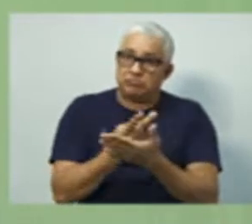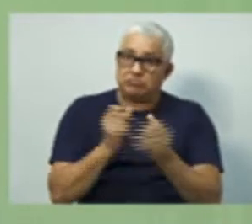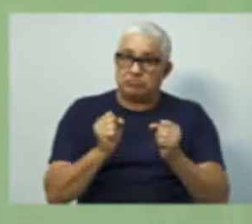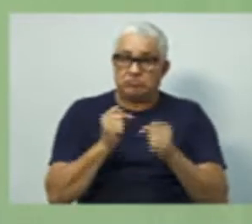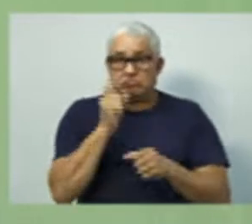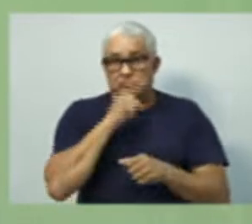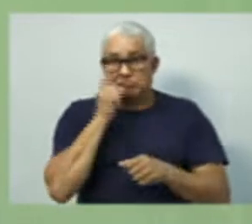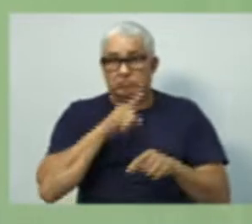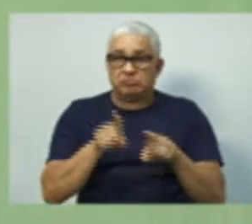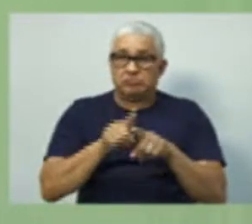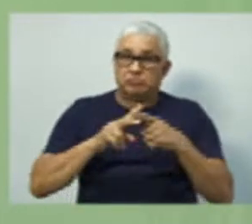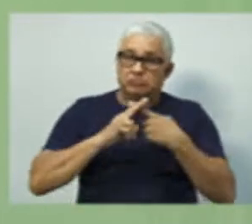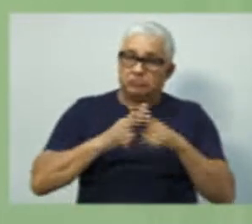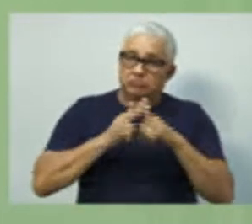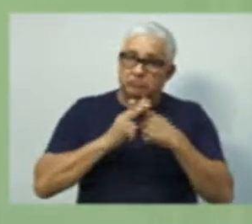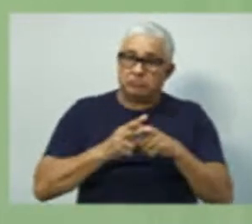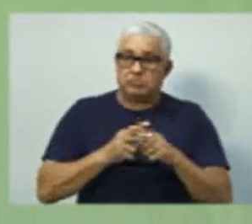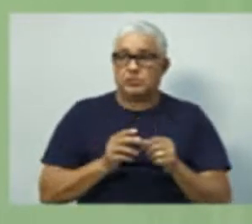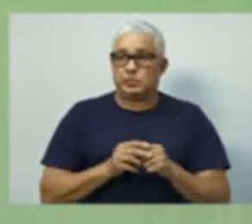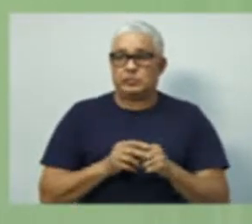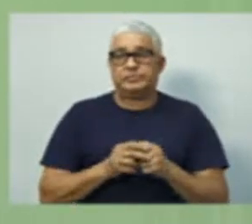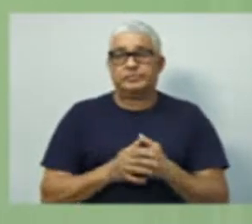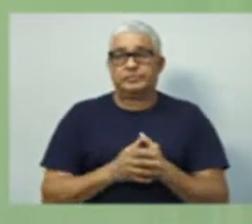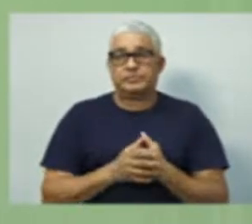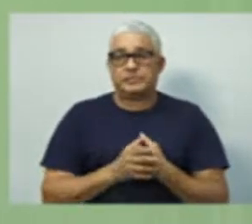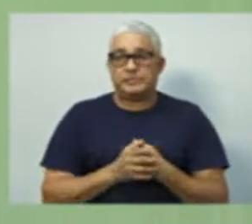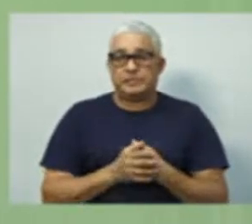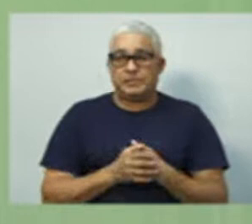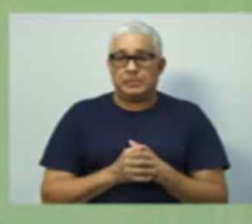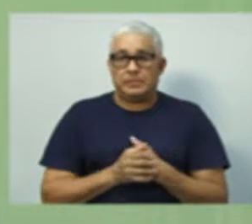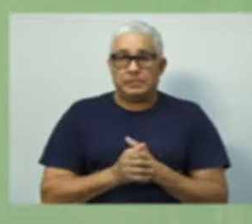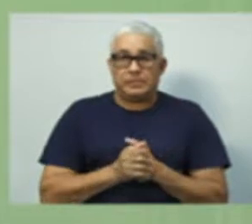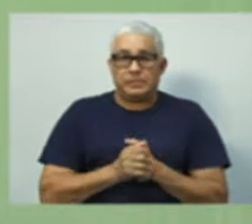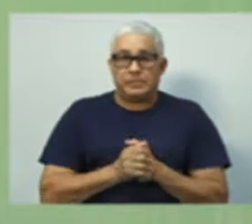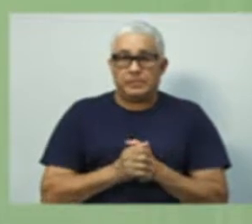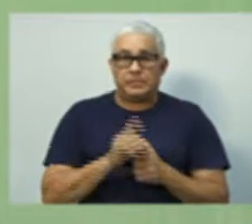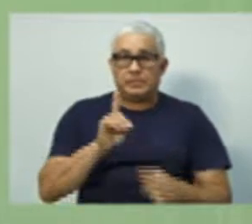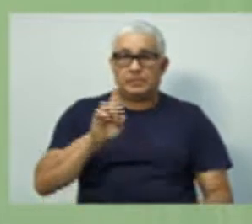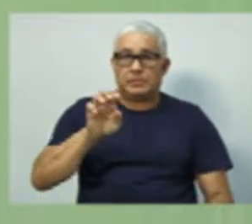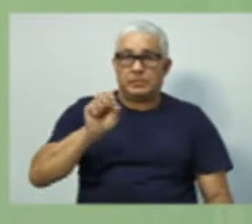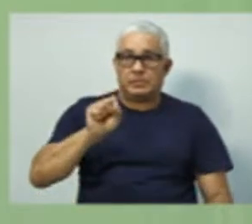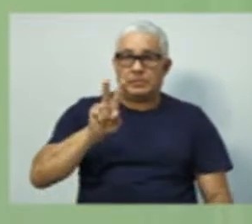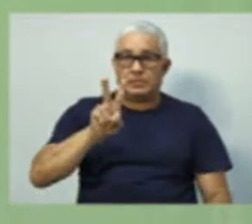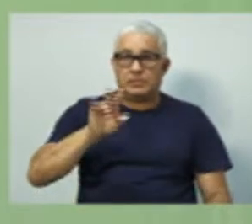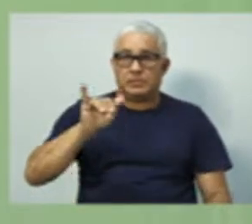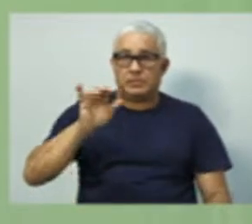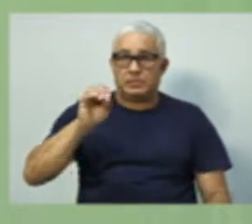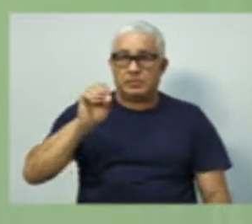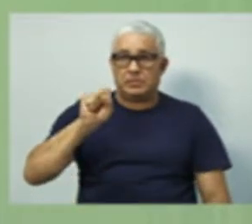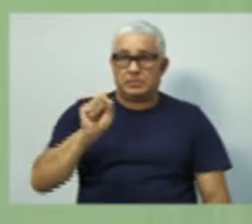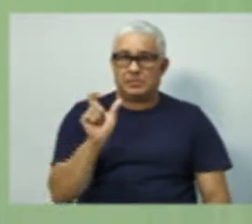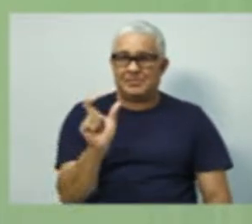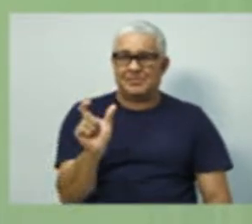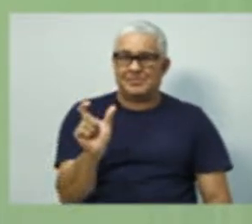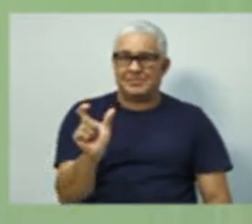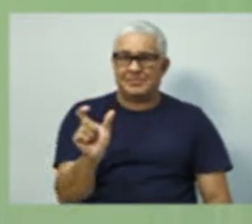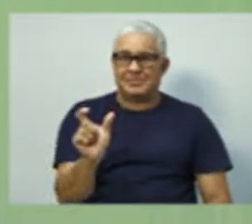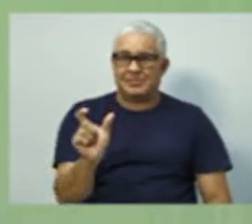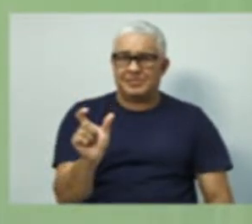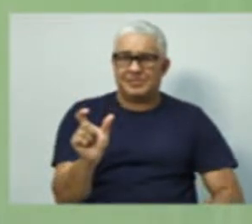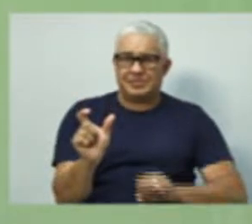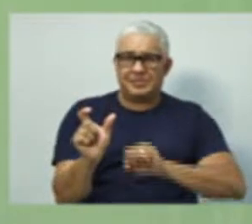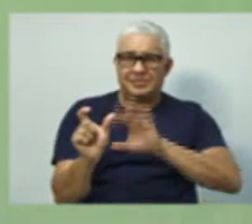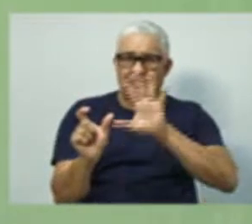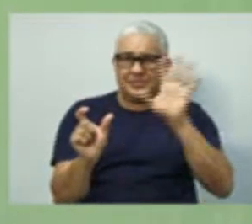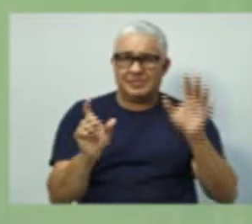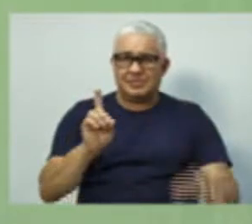e corrigidos. Então vamos destacar aqui, desvios. Essa palavra, ela é bem clara, né? Quando eu